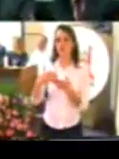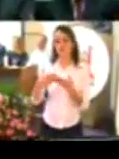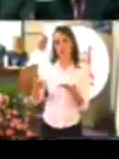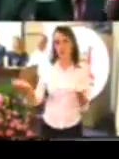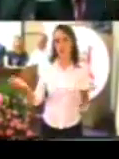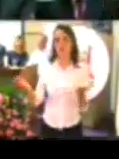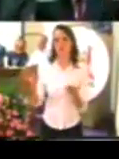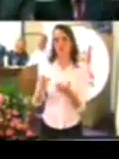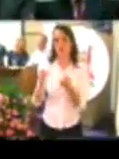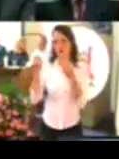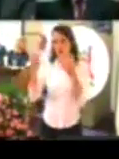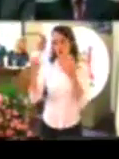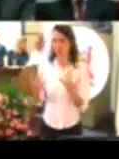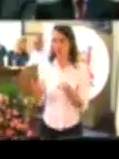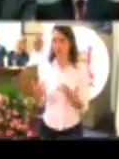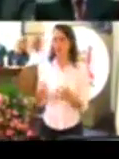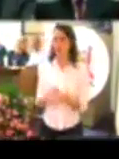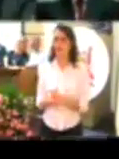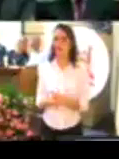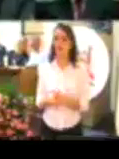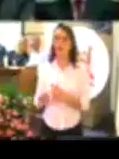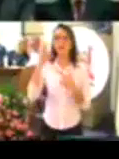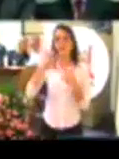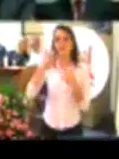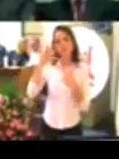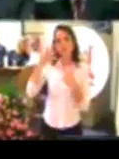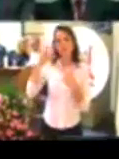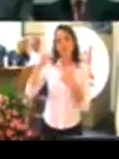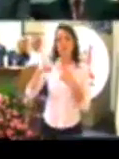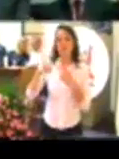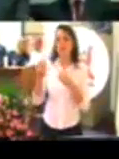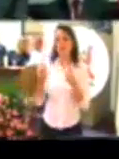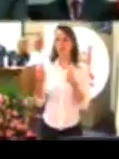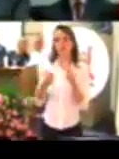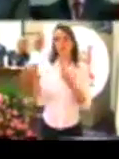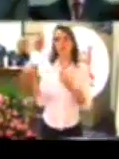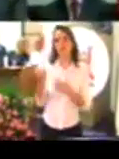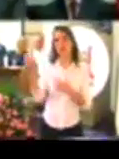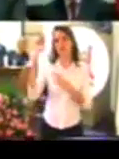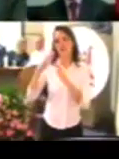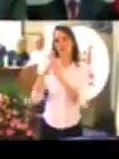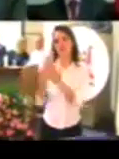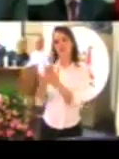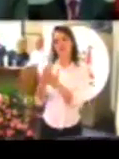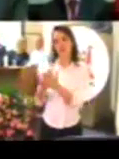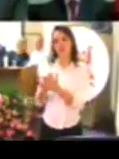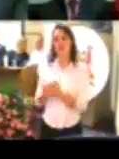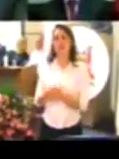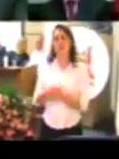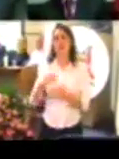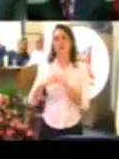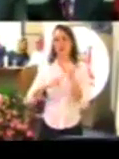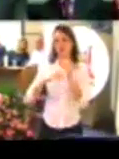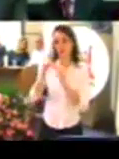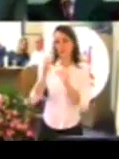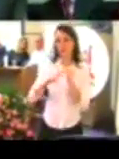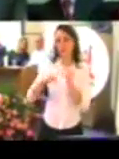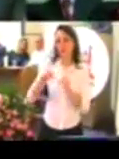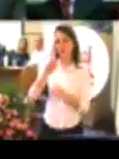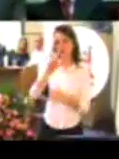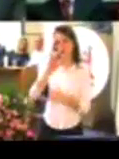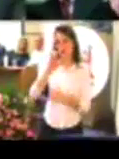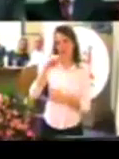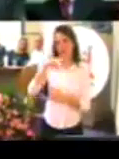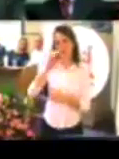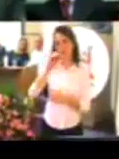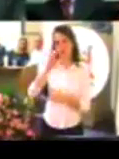professor Florian, que fará uma palestra voltada para a importância das escolas do Legislativo na construção da democracia.